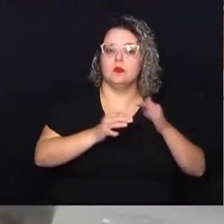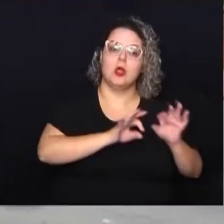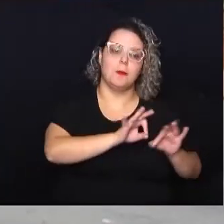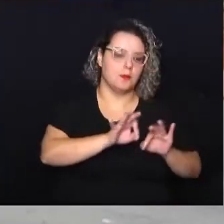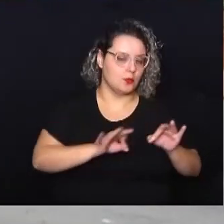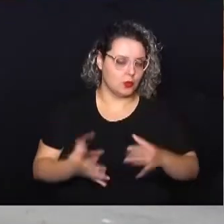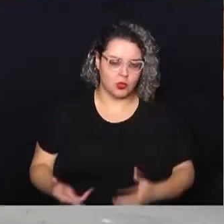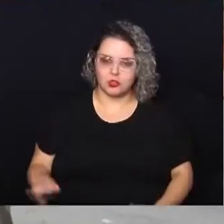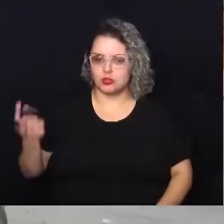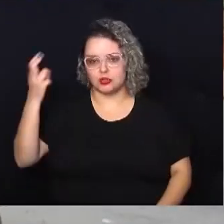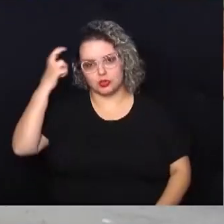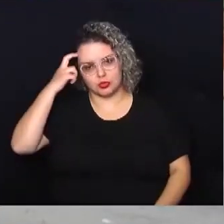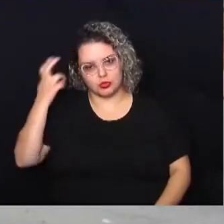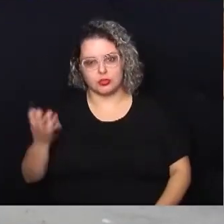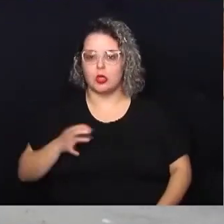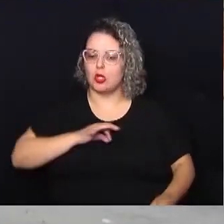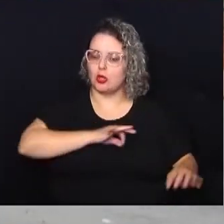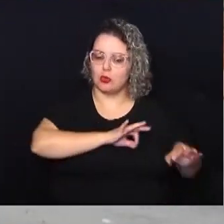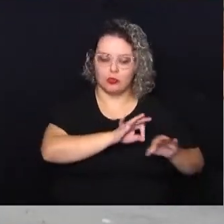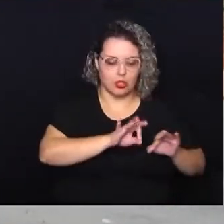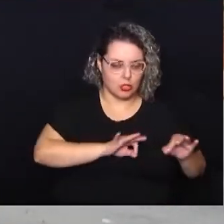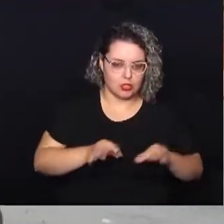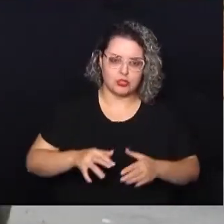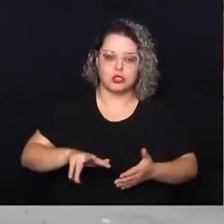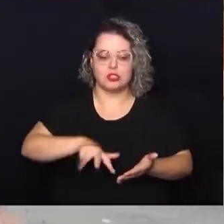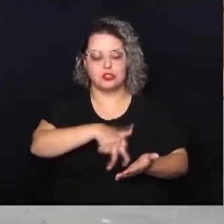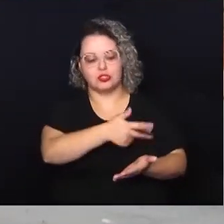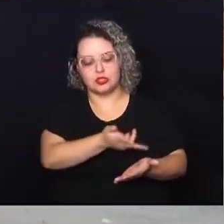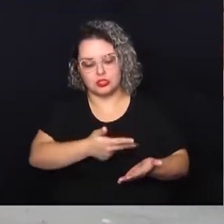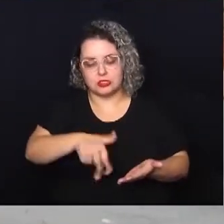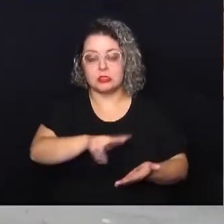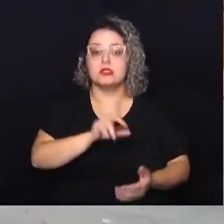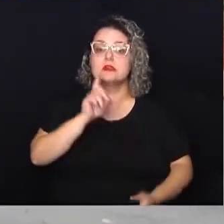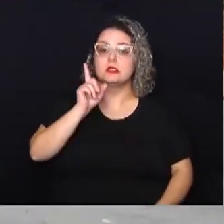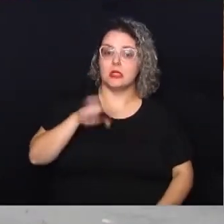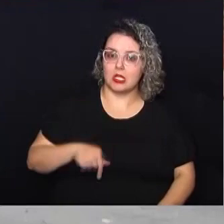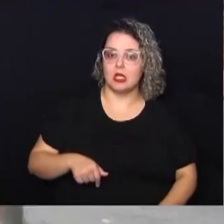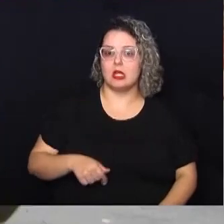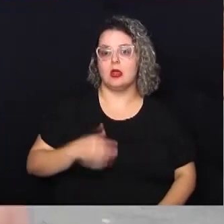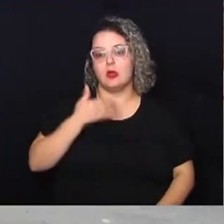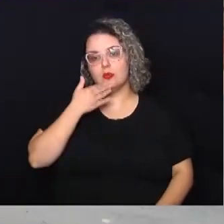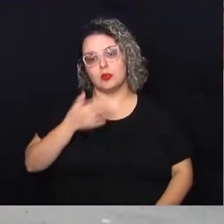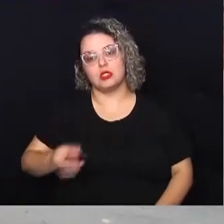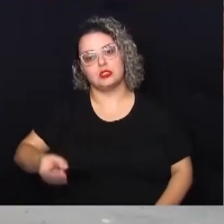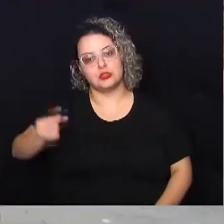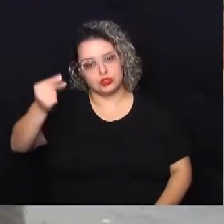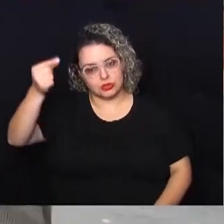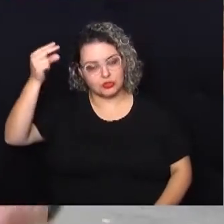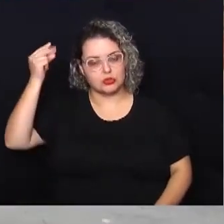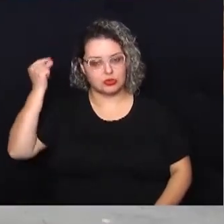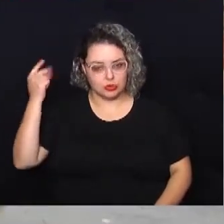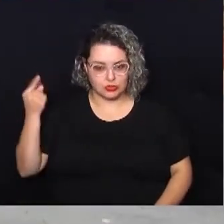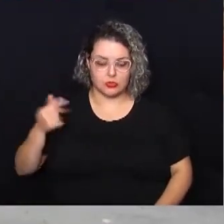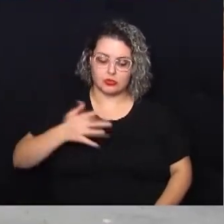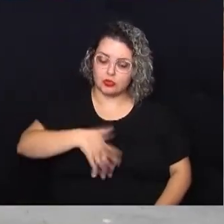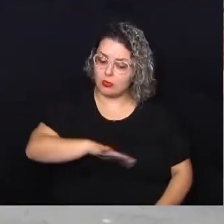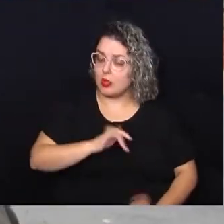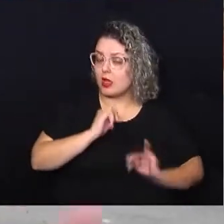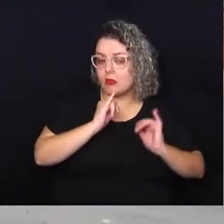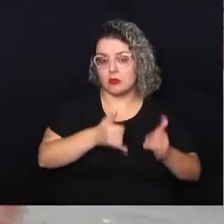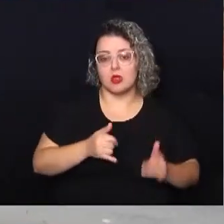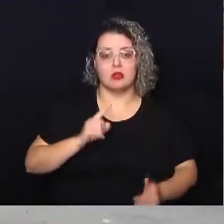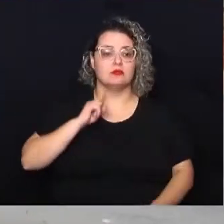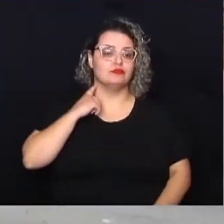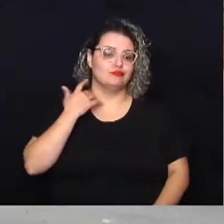projetos culturais, projetos de dança. Então é uma revitalização de uma área degradada, onde jogam